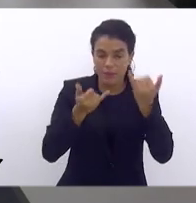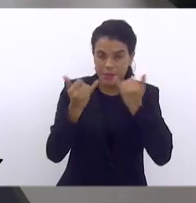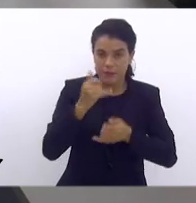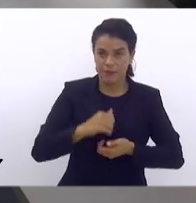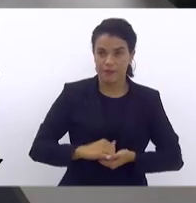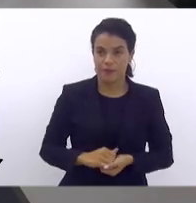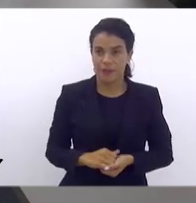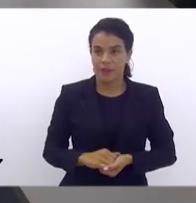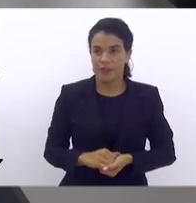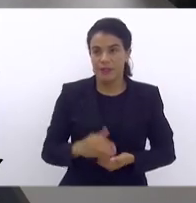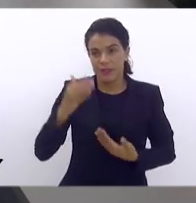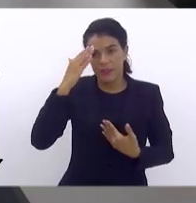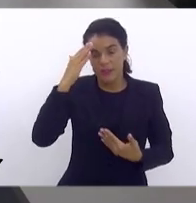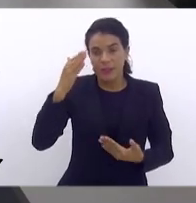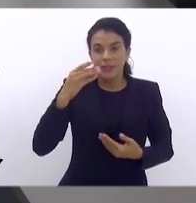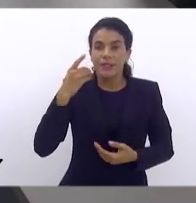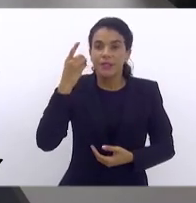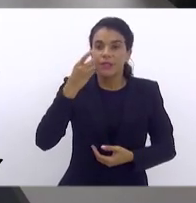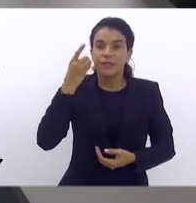obrigada doutora